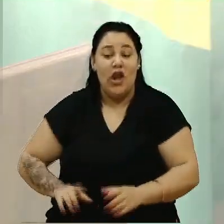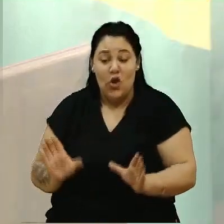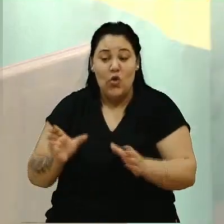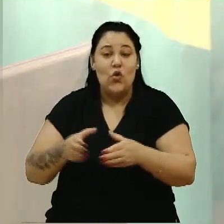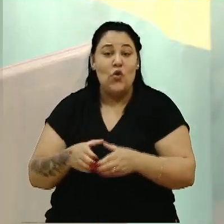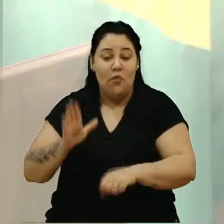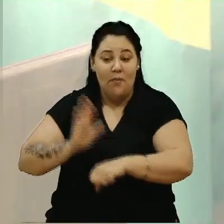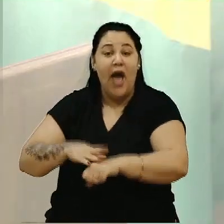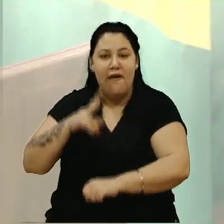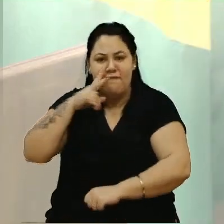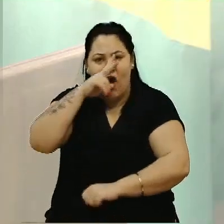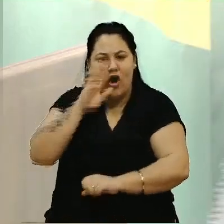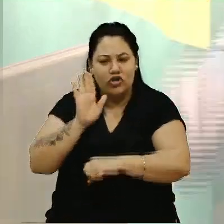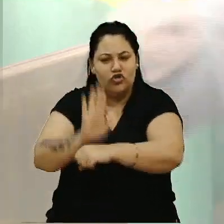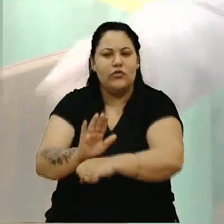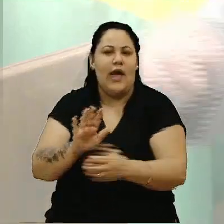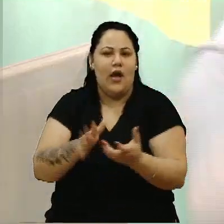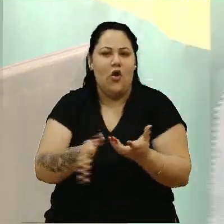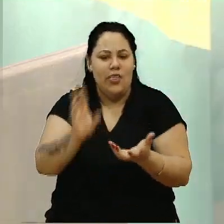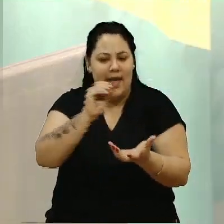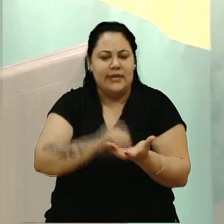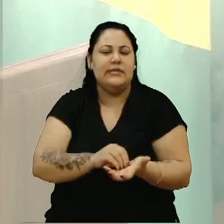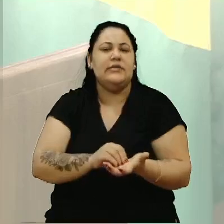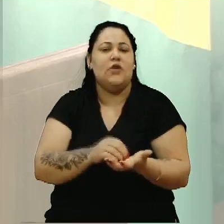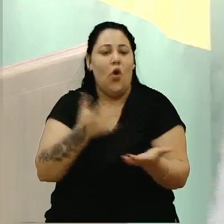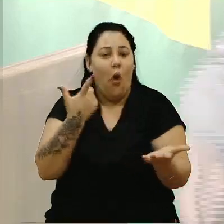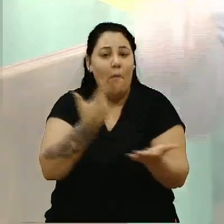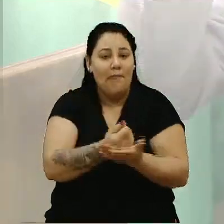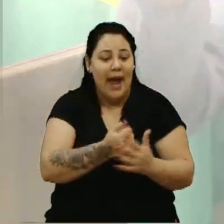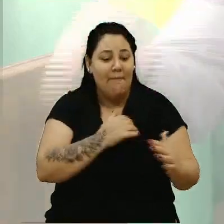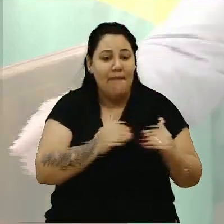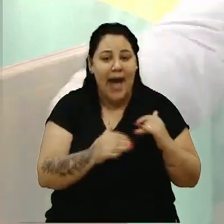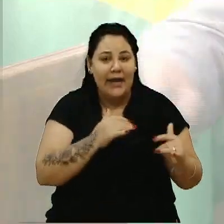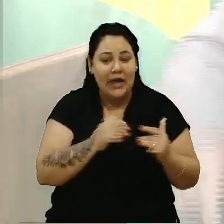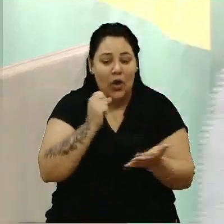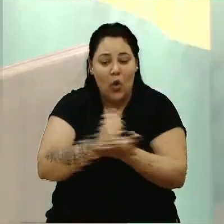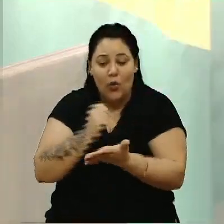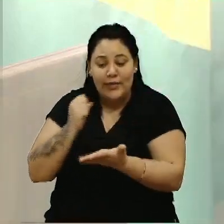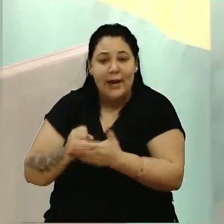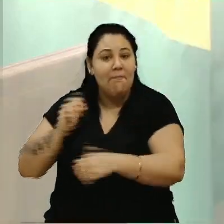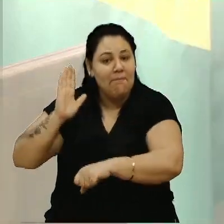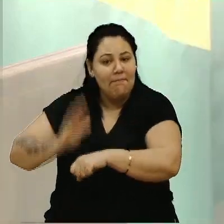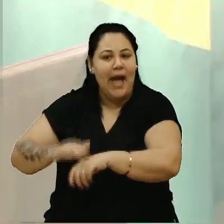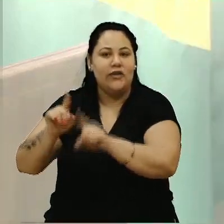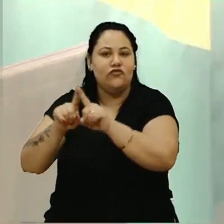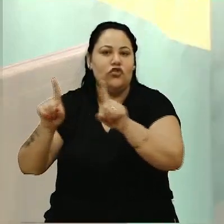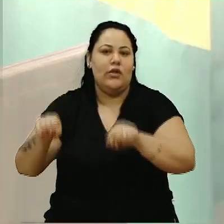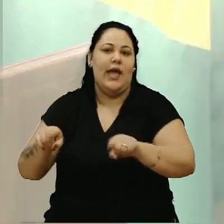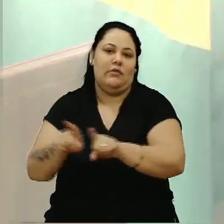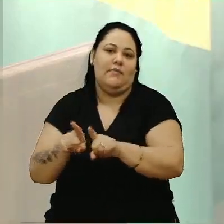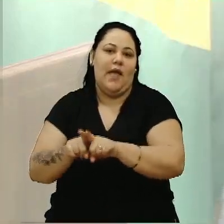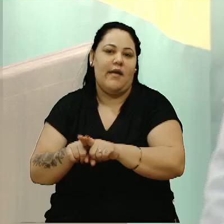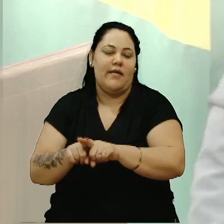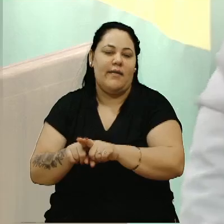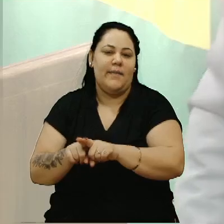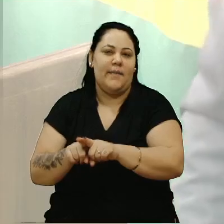fortaleçam a Codeca. Compre máquinas, contrate mais servidores.